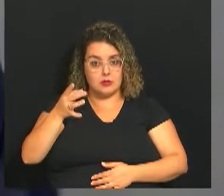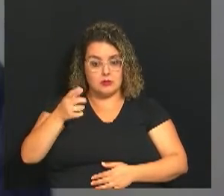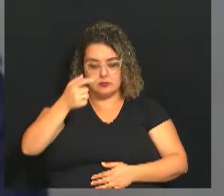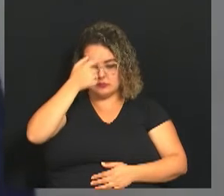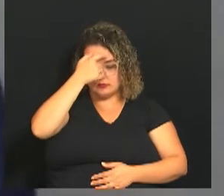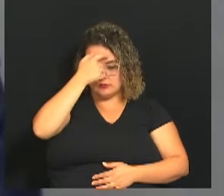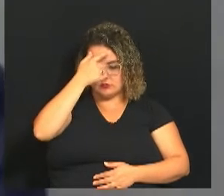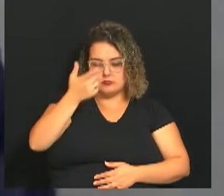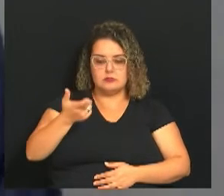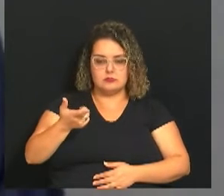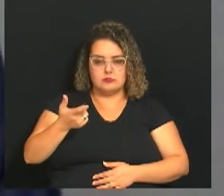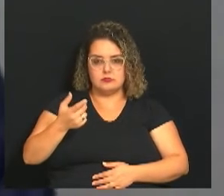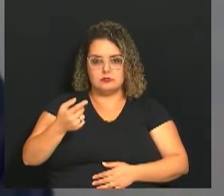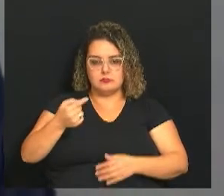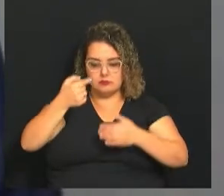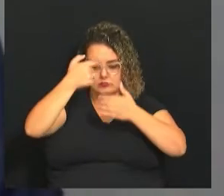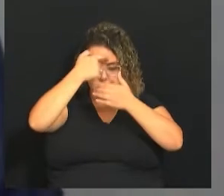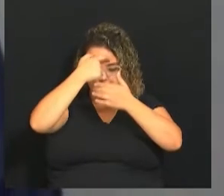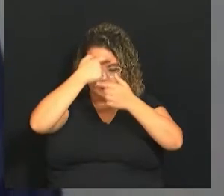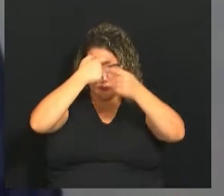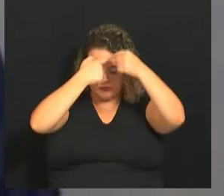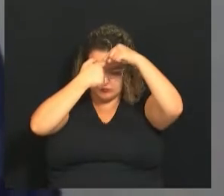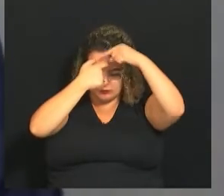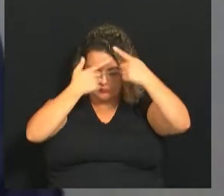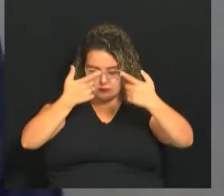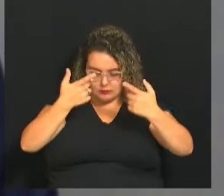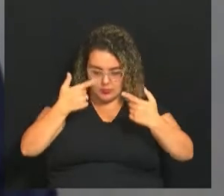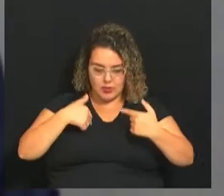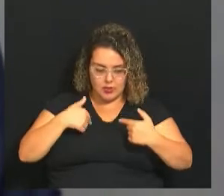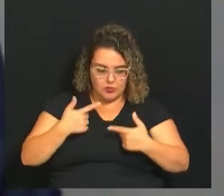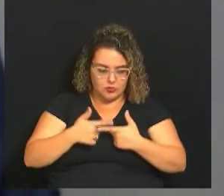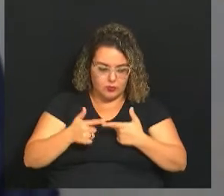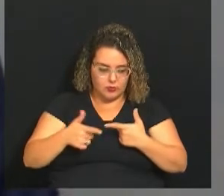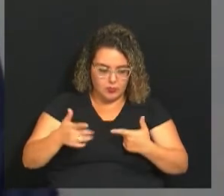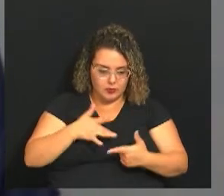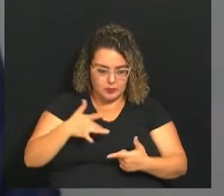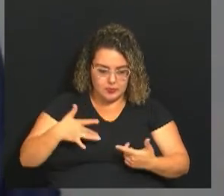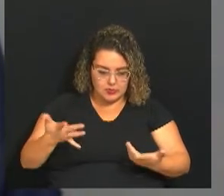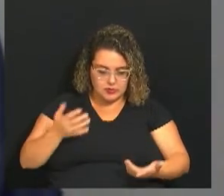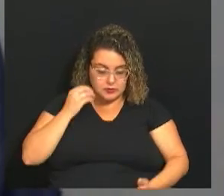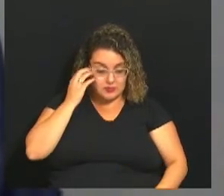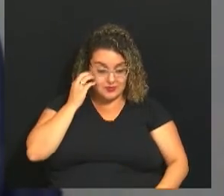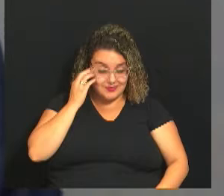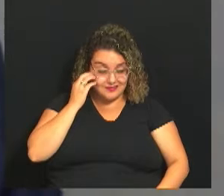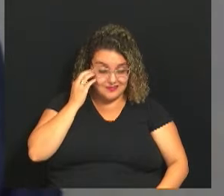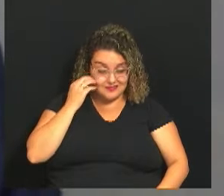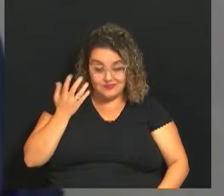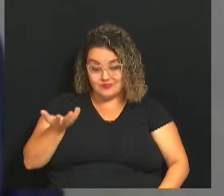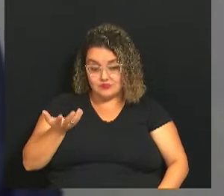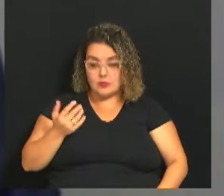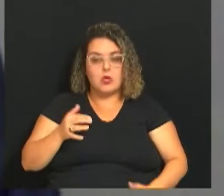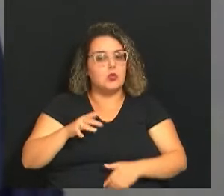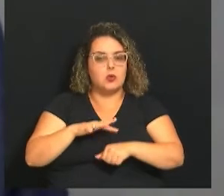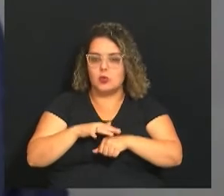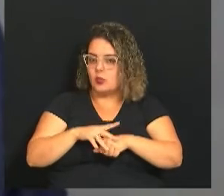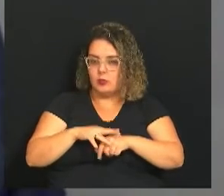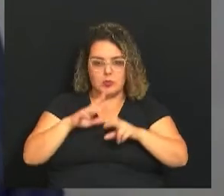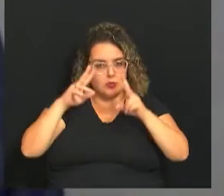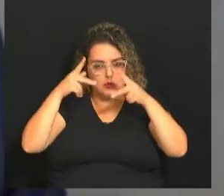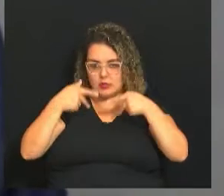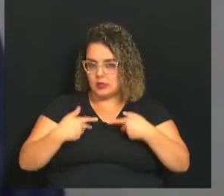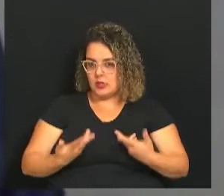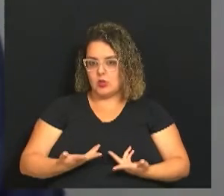problema. O alcoolismo, acho que tem essa particularidade, ele não é uma doença que a pessoa reconhece